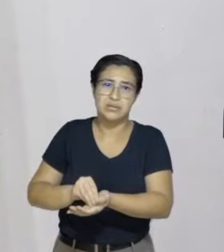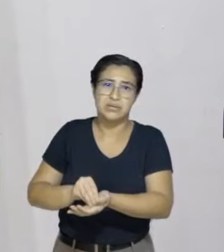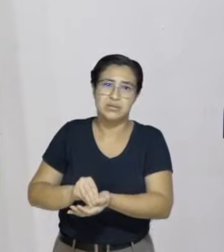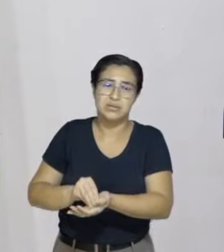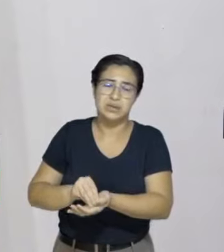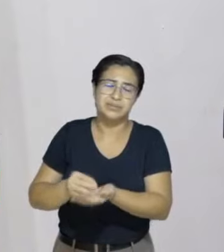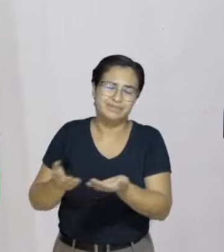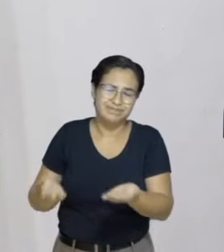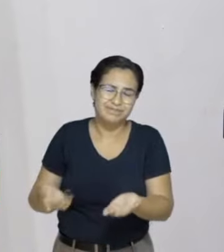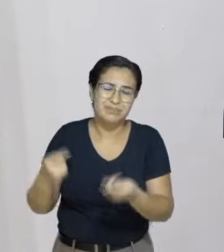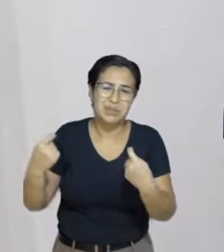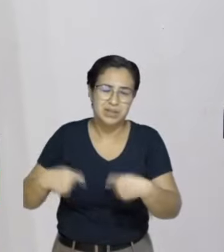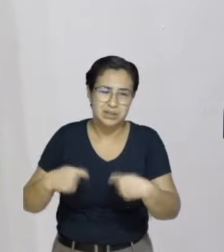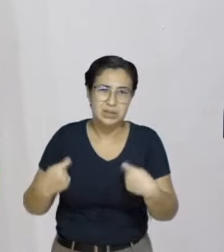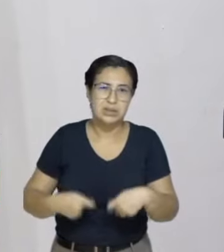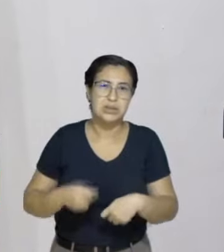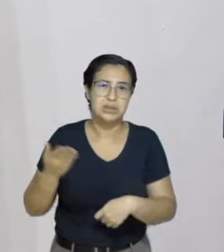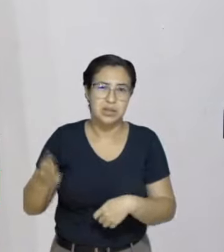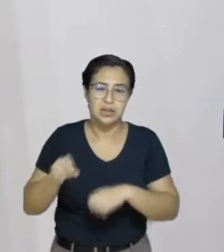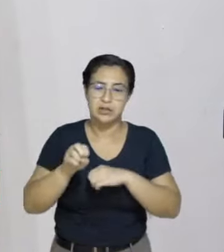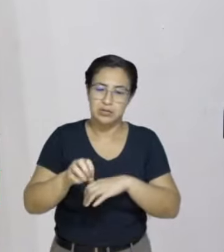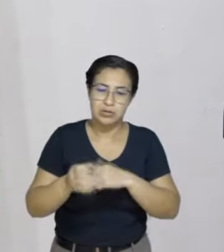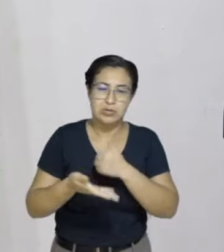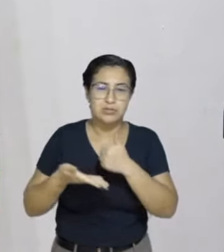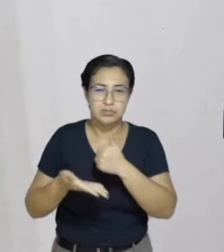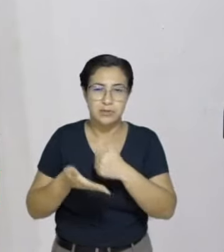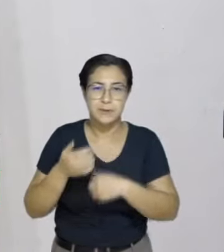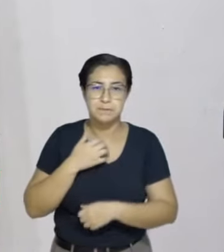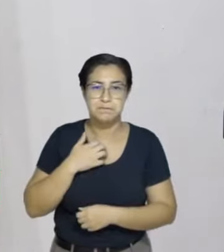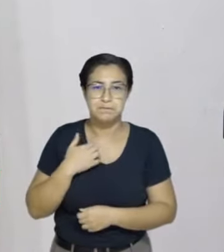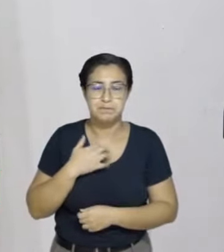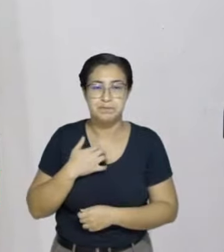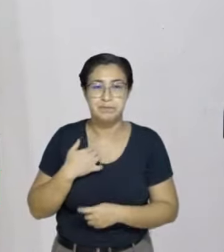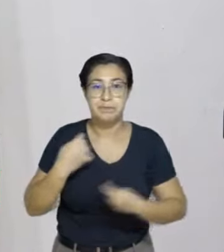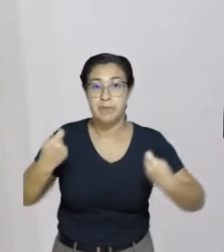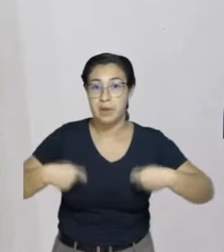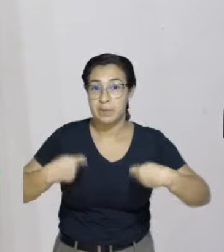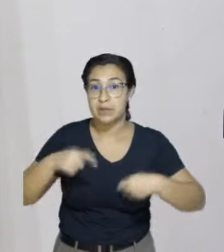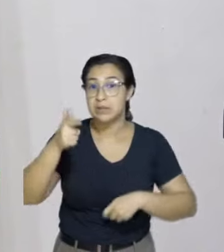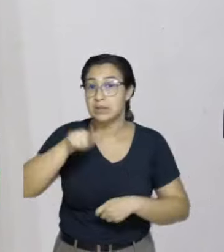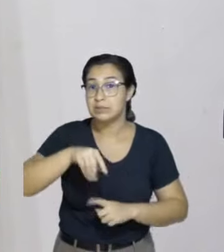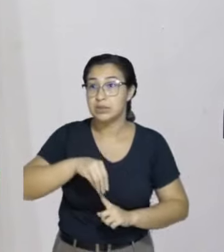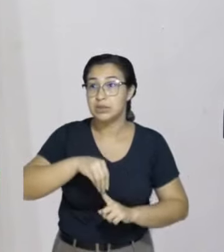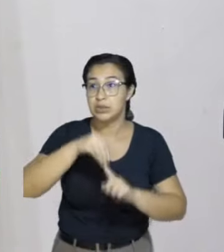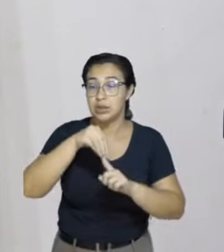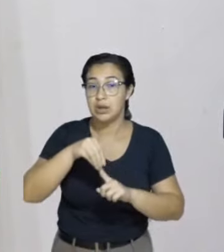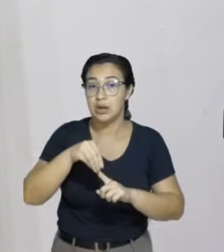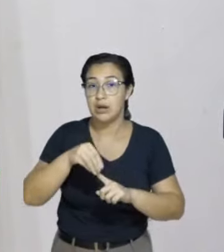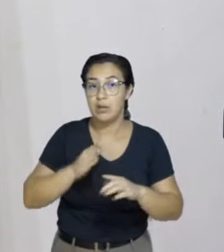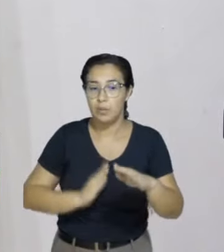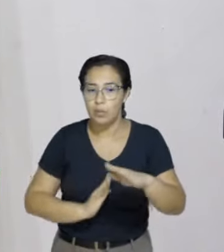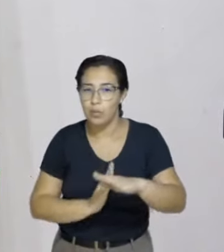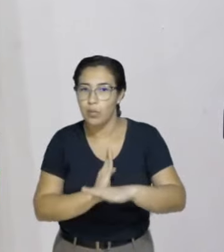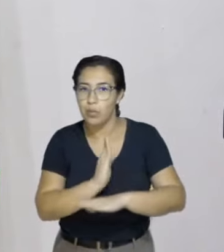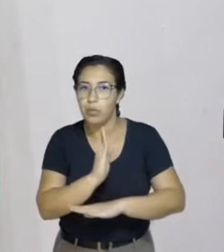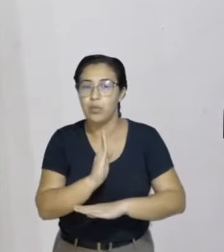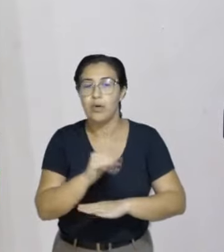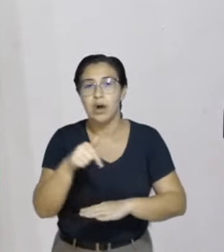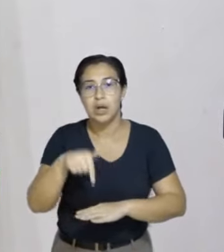necessária da rede pública de educação básica. É preciso destacar o avanço em Santa Catarina, a